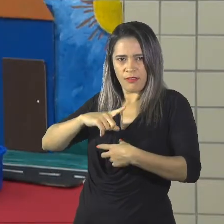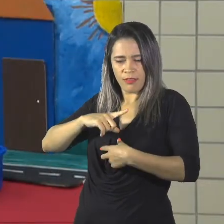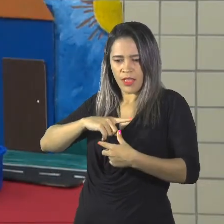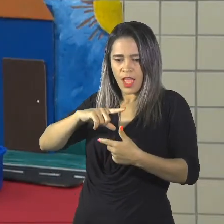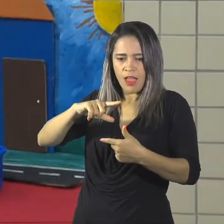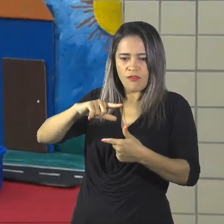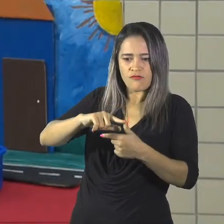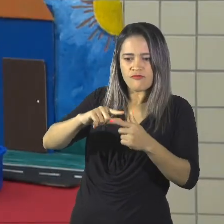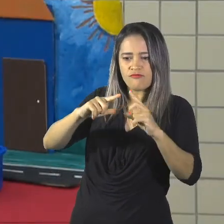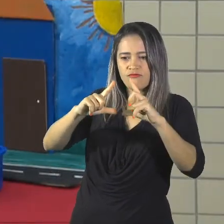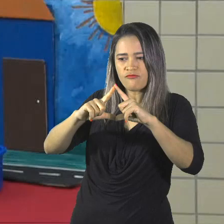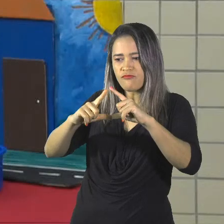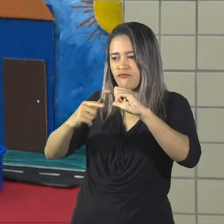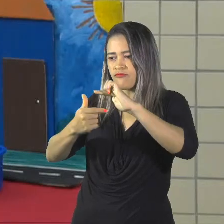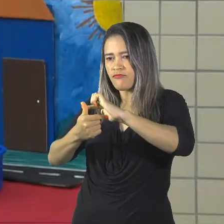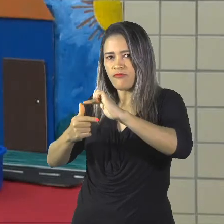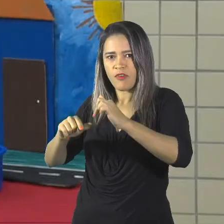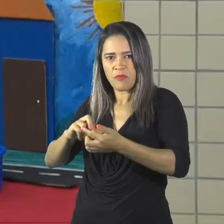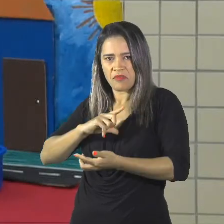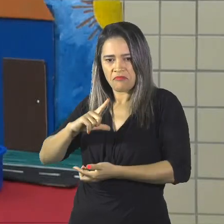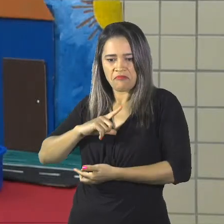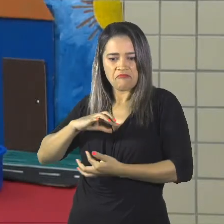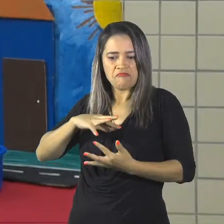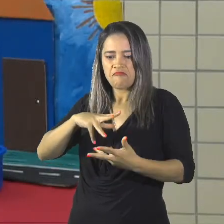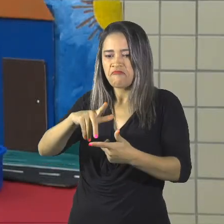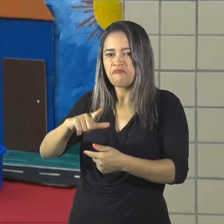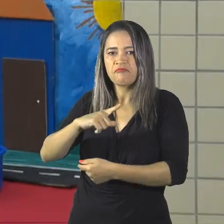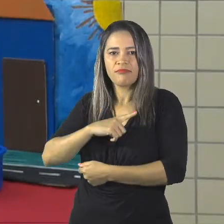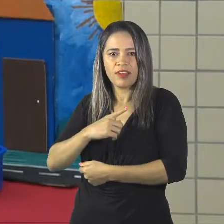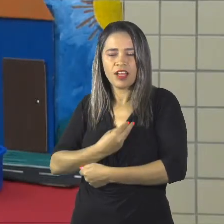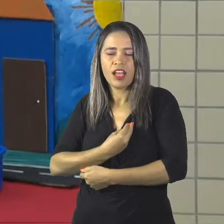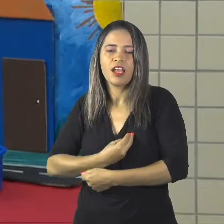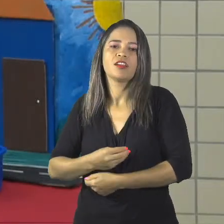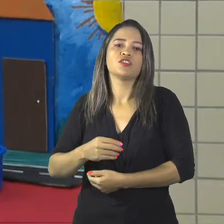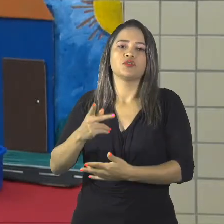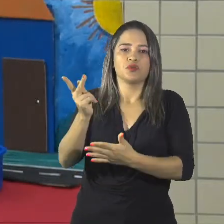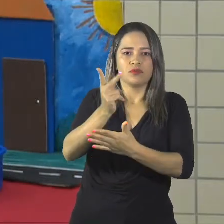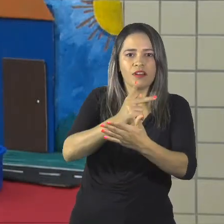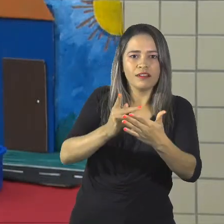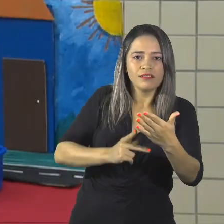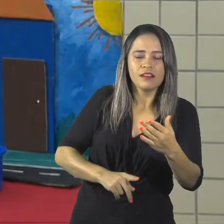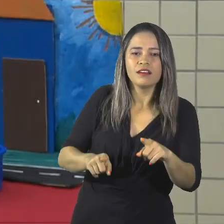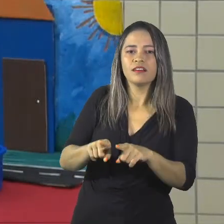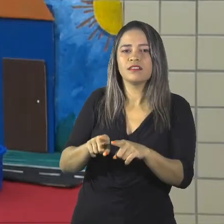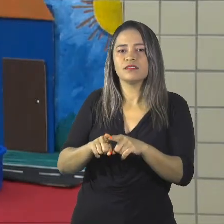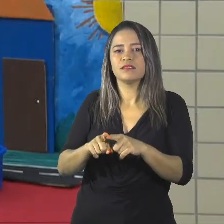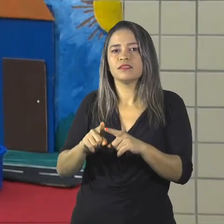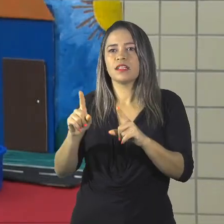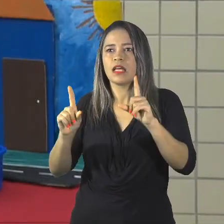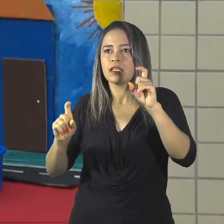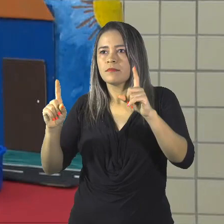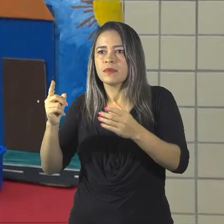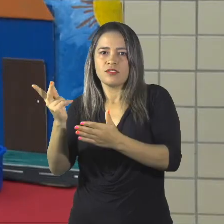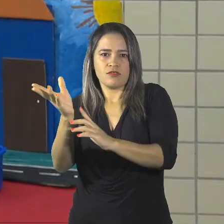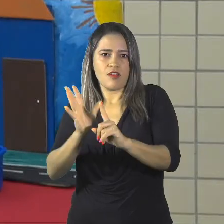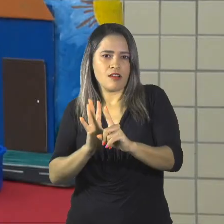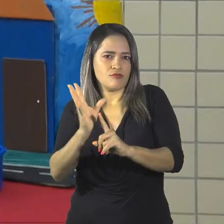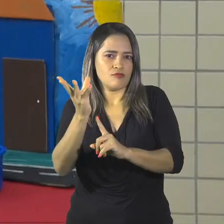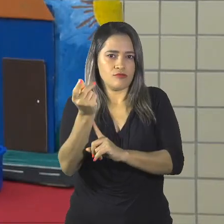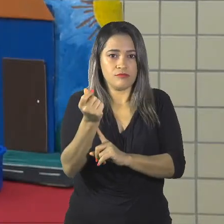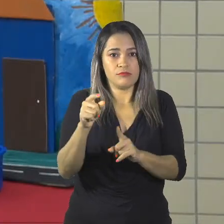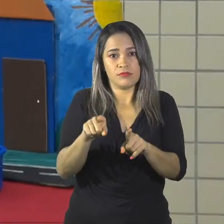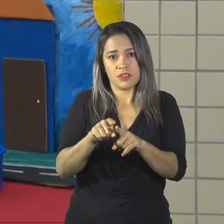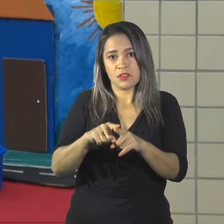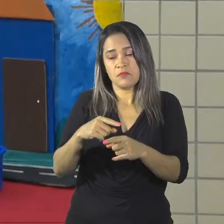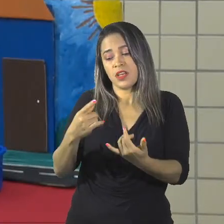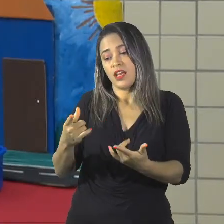As formas elas estão presentes em todos os lugares. Ela está nos desenhos, ela está na expressão artística e também nos brinquedos